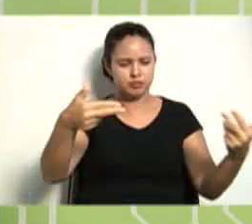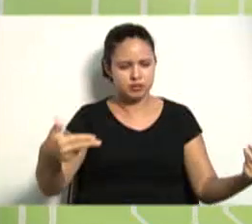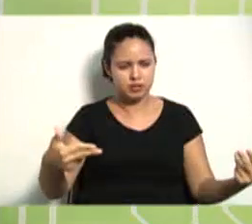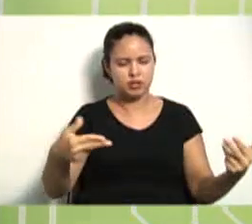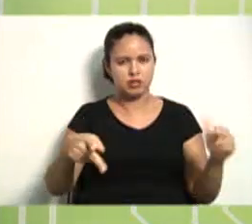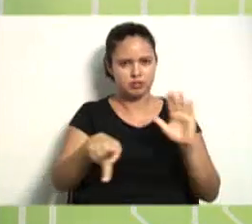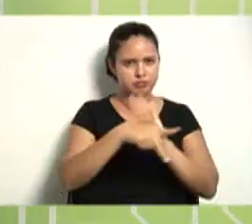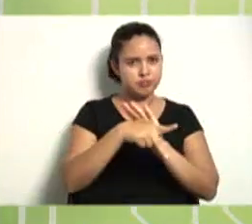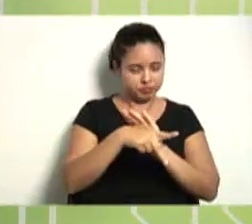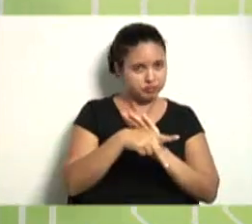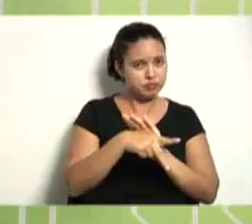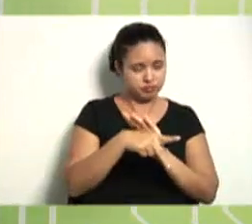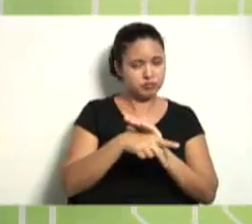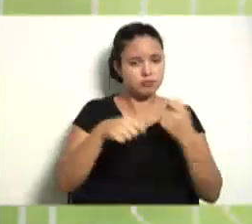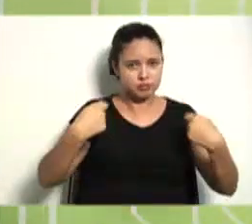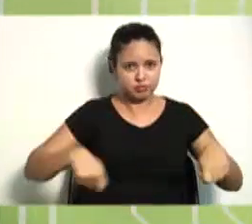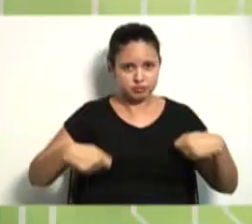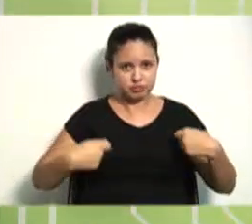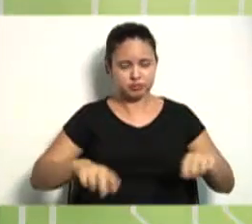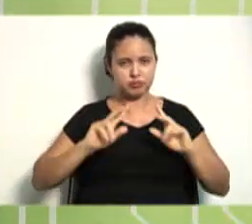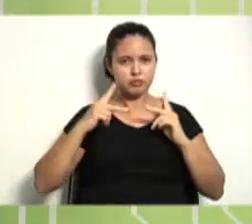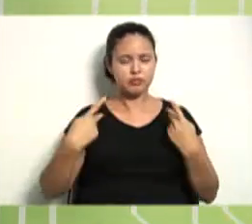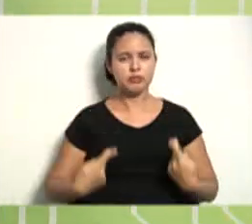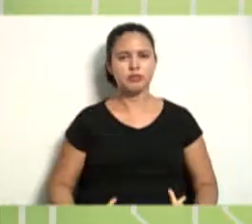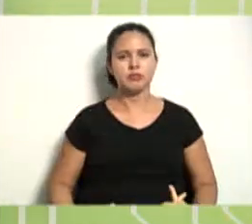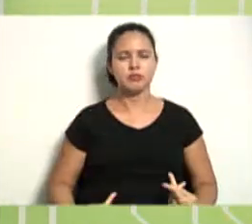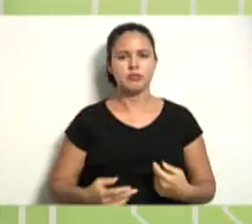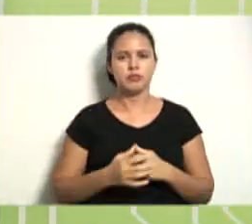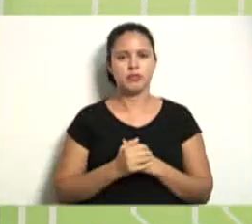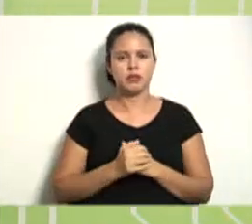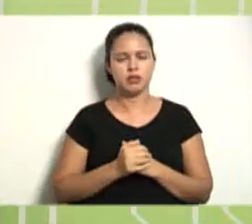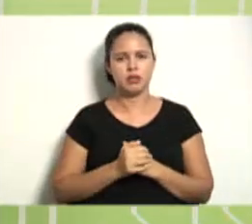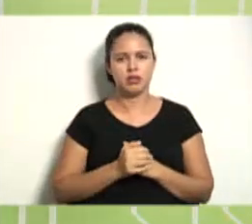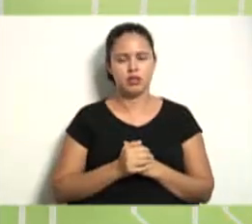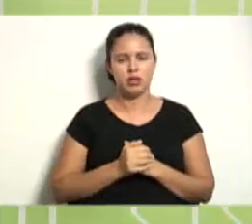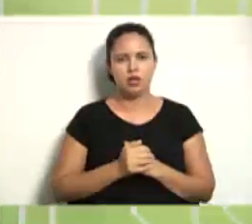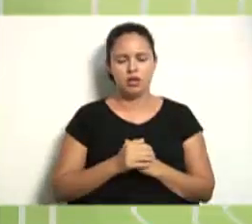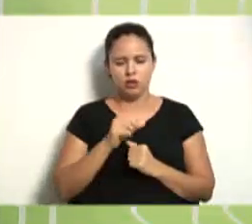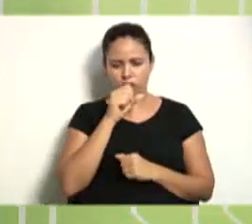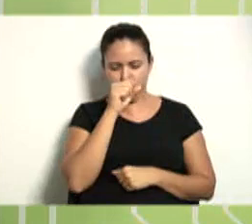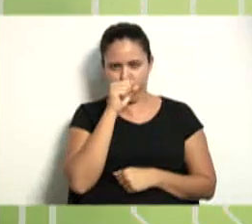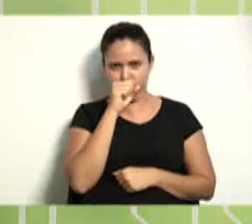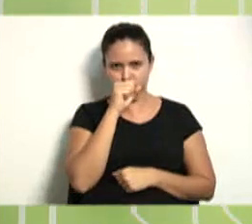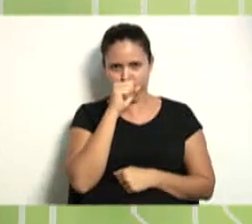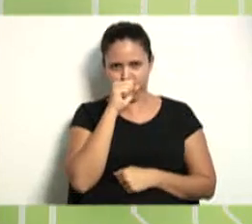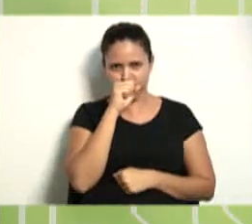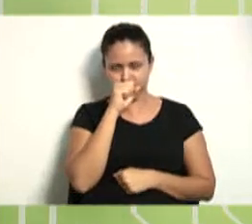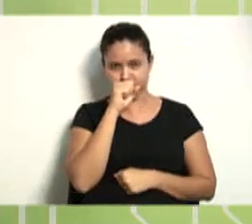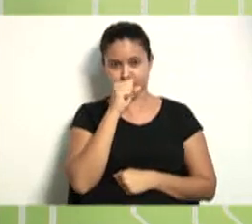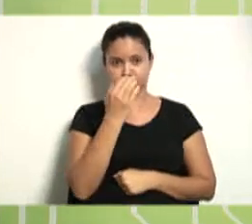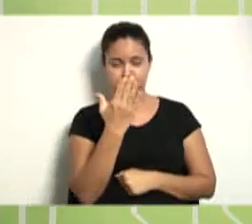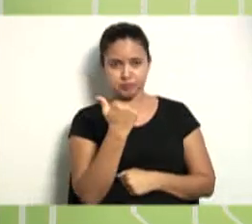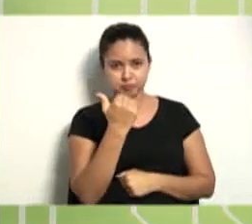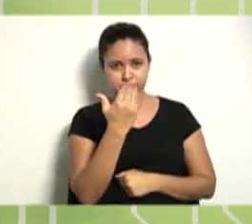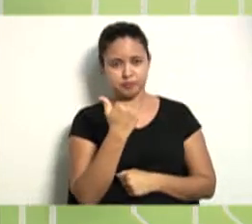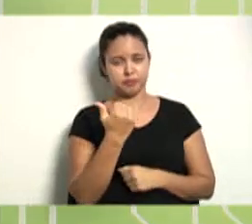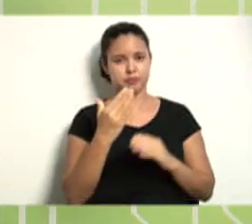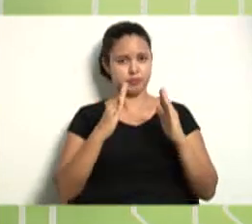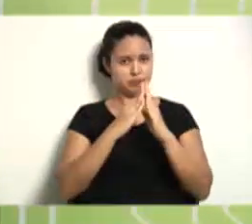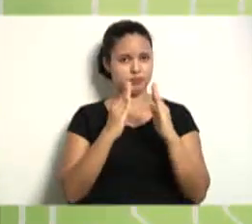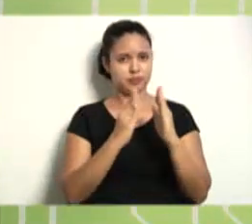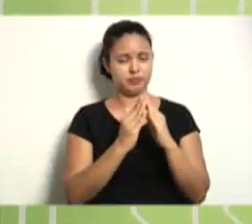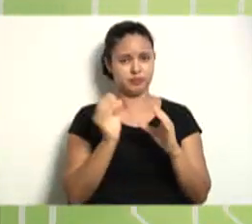vão suprir a nossa necessidade, tanto a nossa necessidade biológica, de alimentação, de moradia,